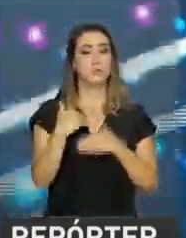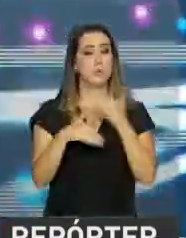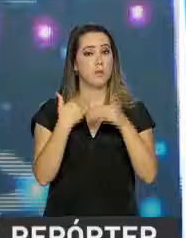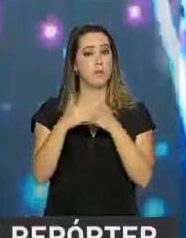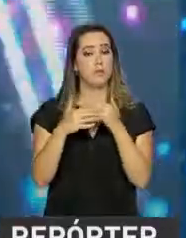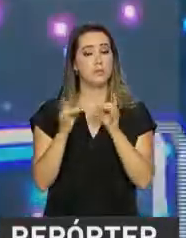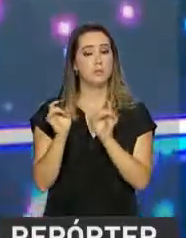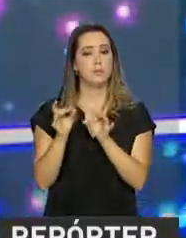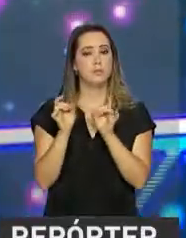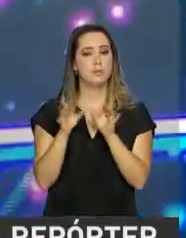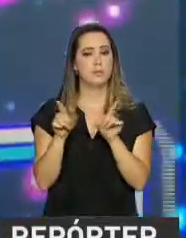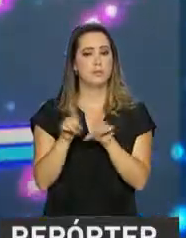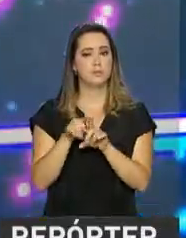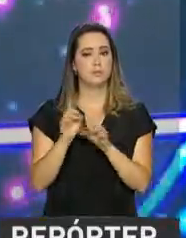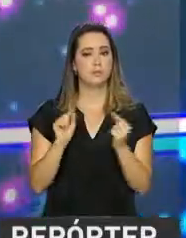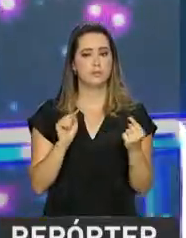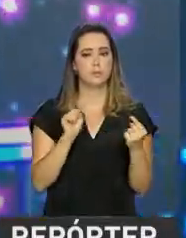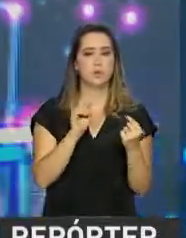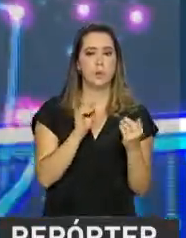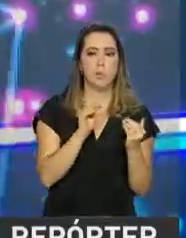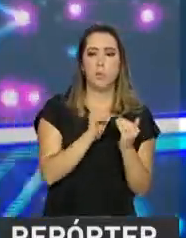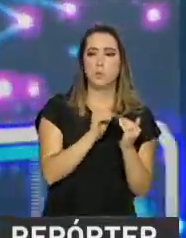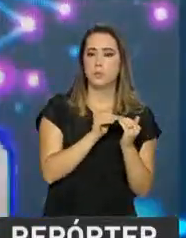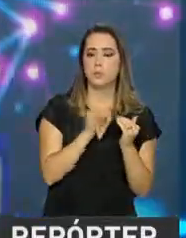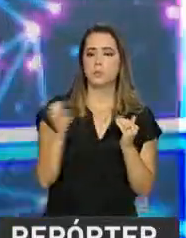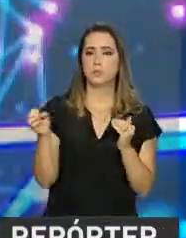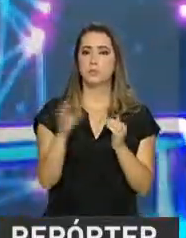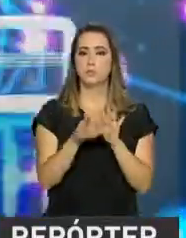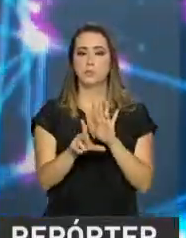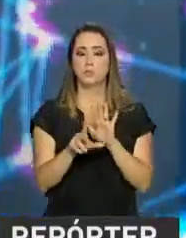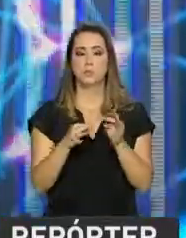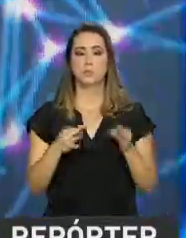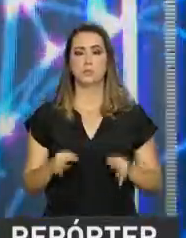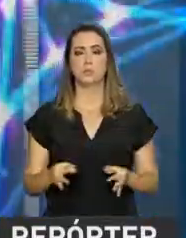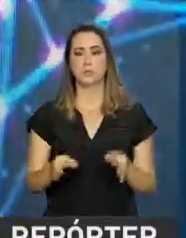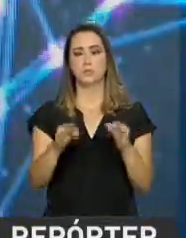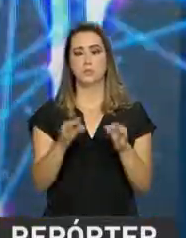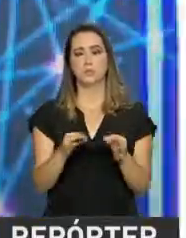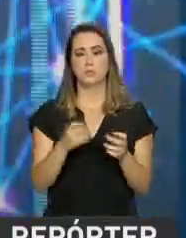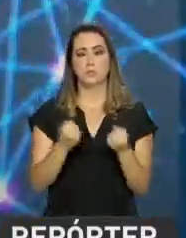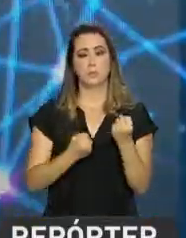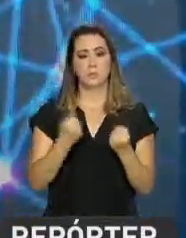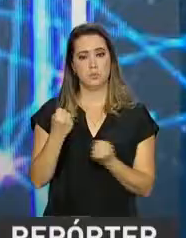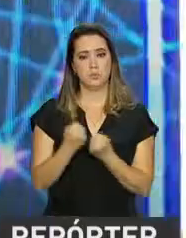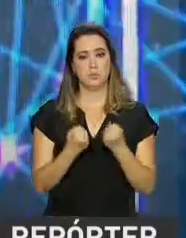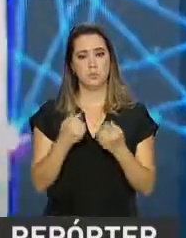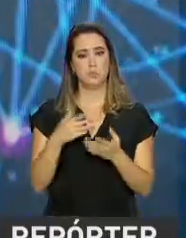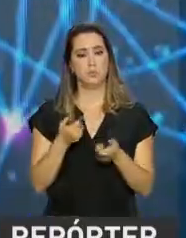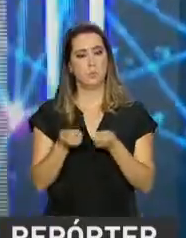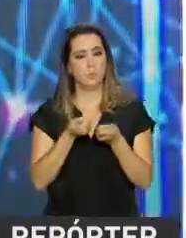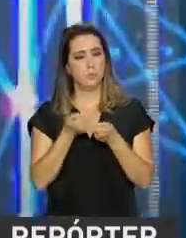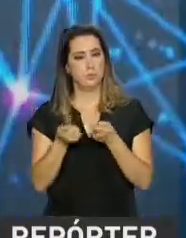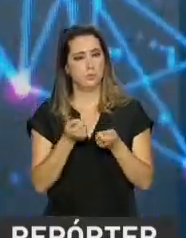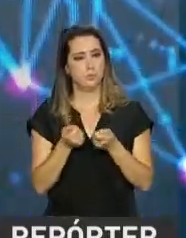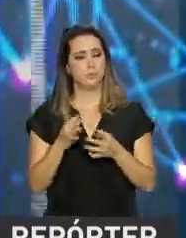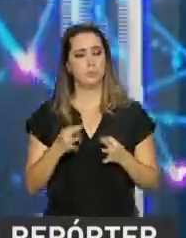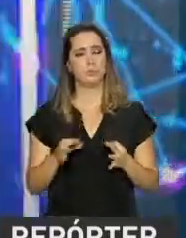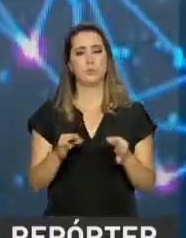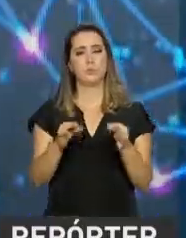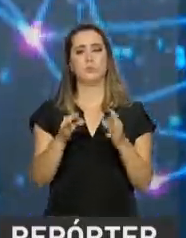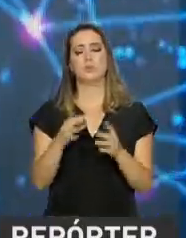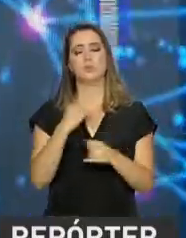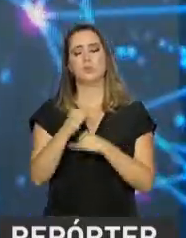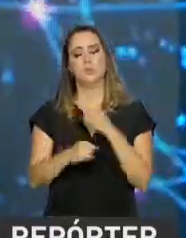competitividade o objetivo é implementar inovações tecnológicas em automação controle e tecnologia da